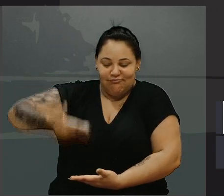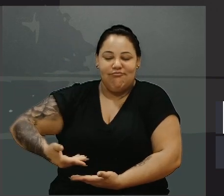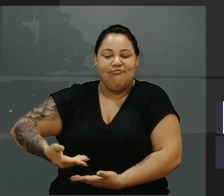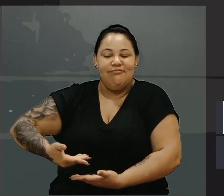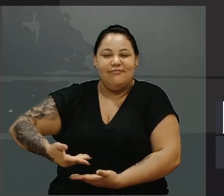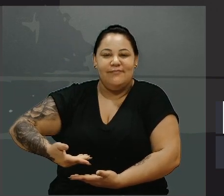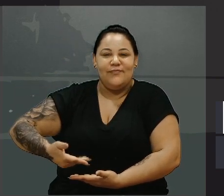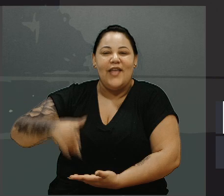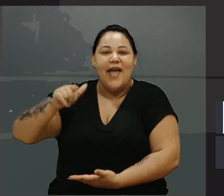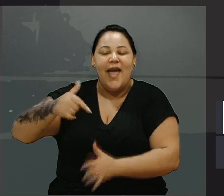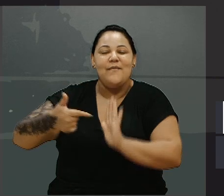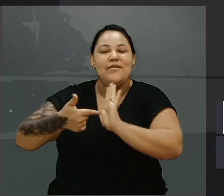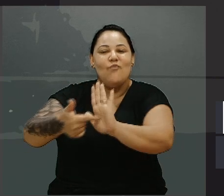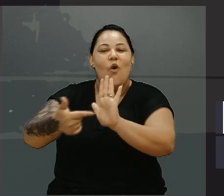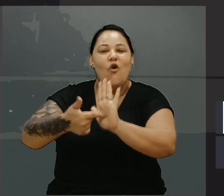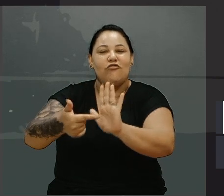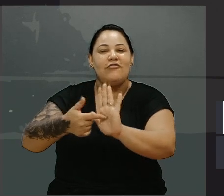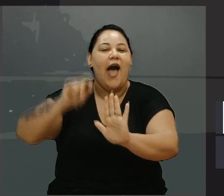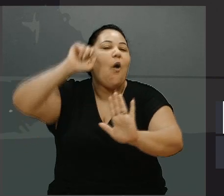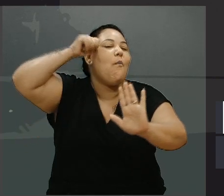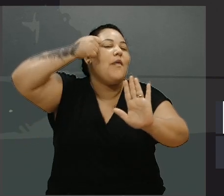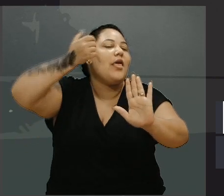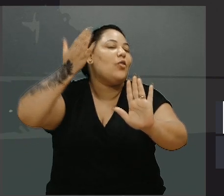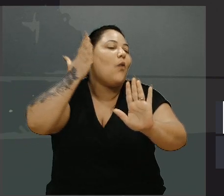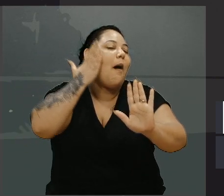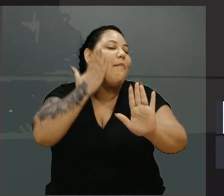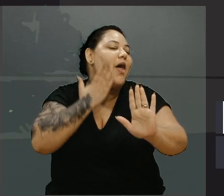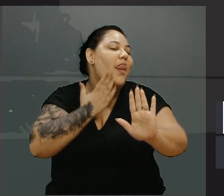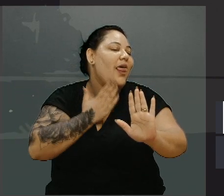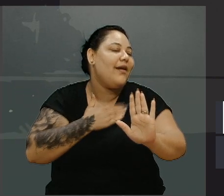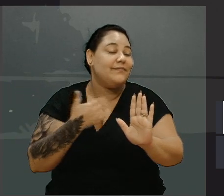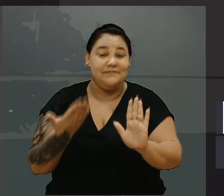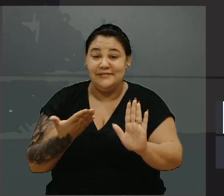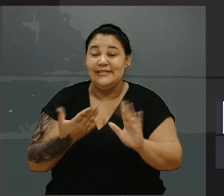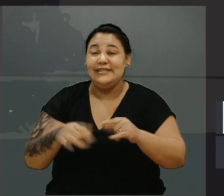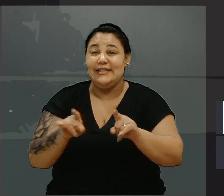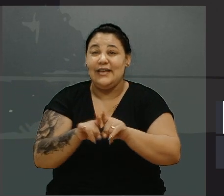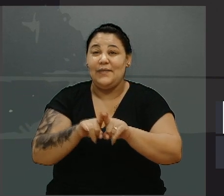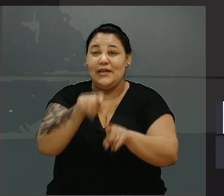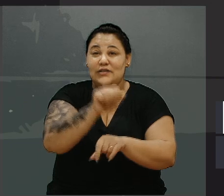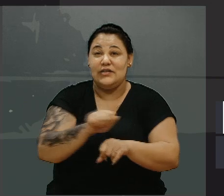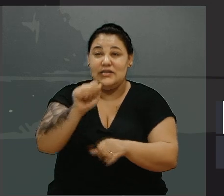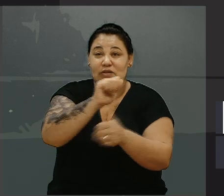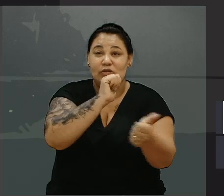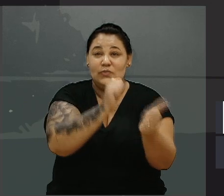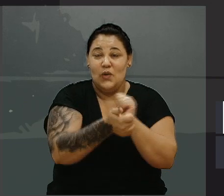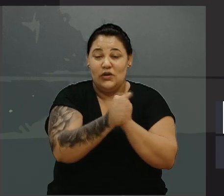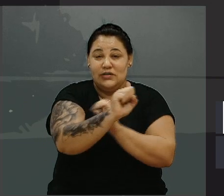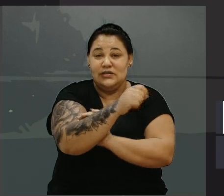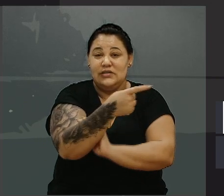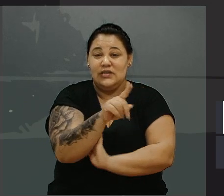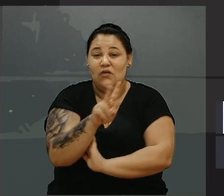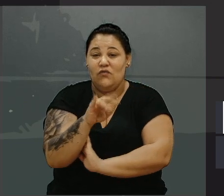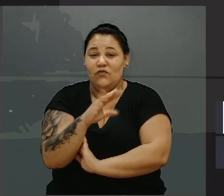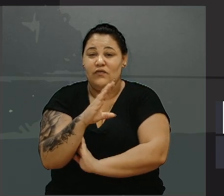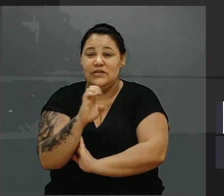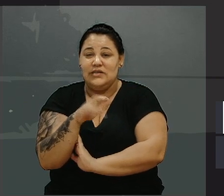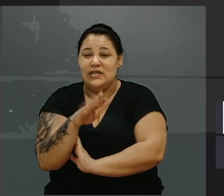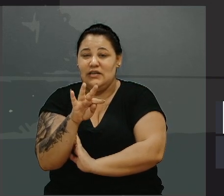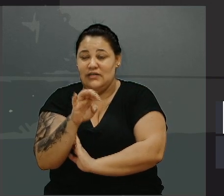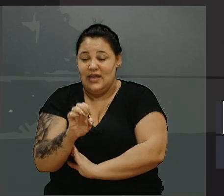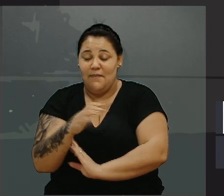a negritude. E, por fim, nós temos a Associação Cultural Esportiva São Vicente, da minha amiga